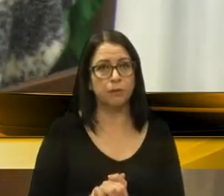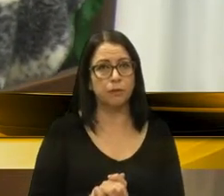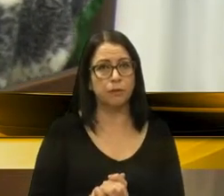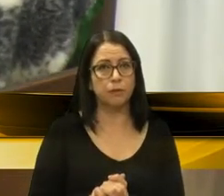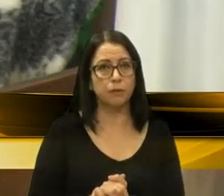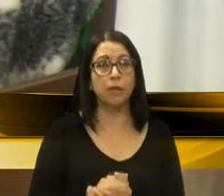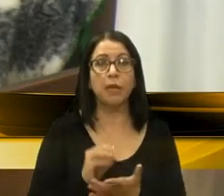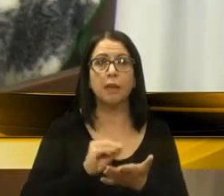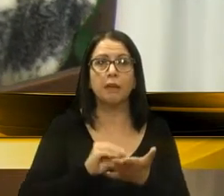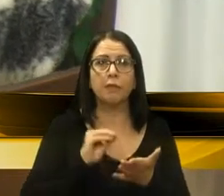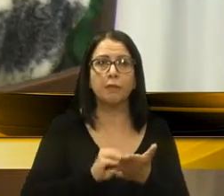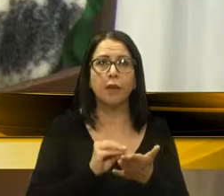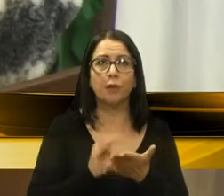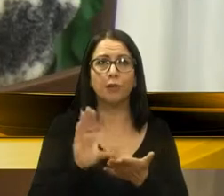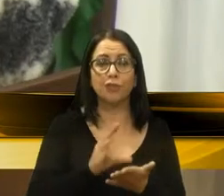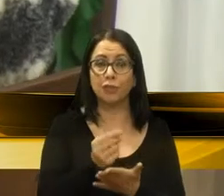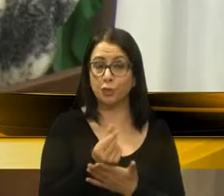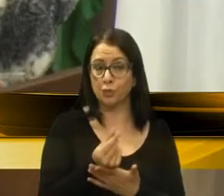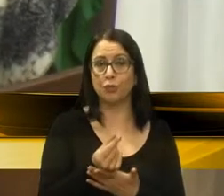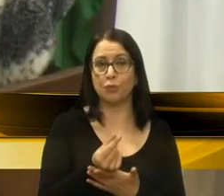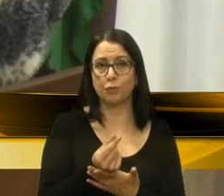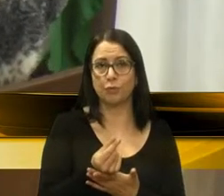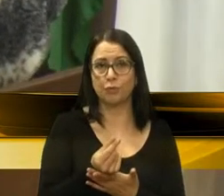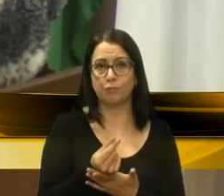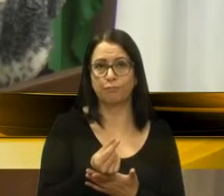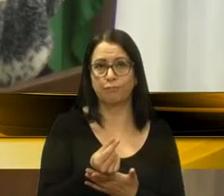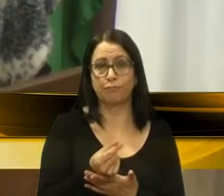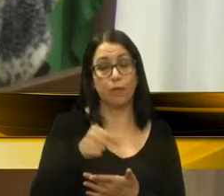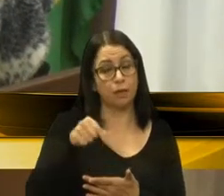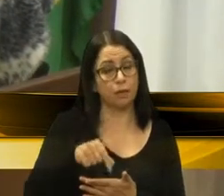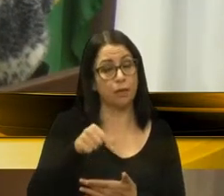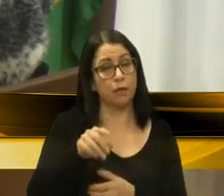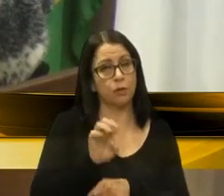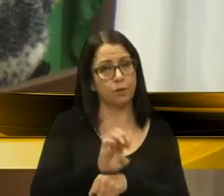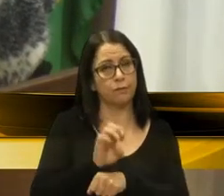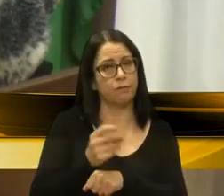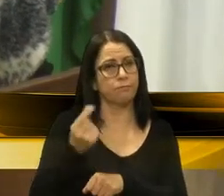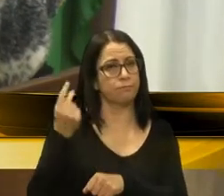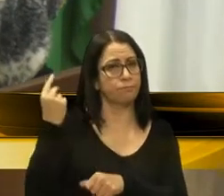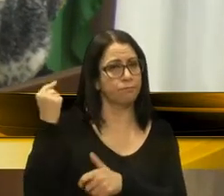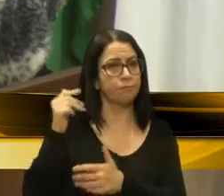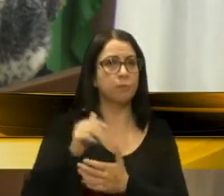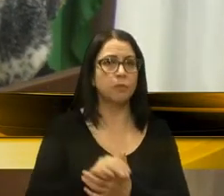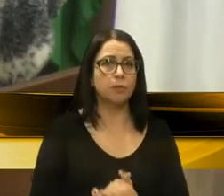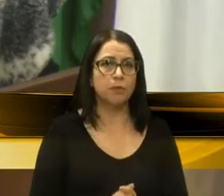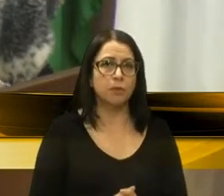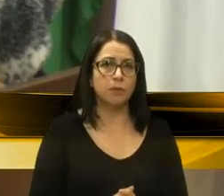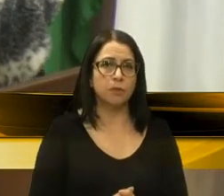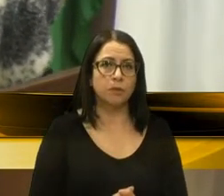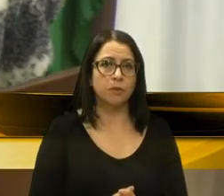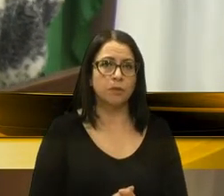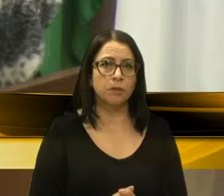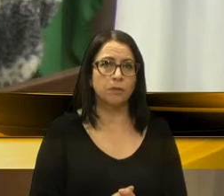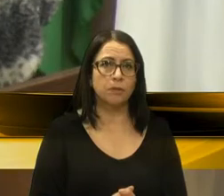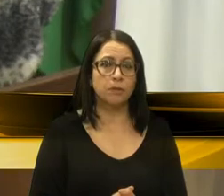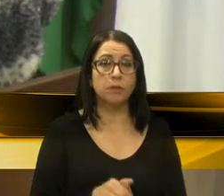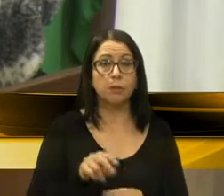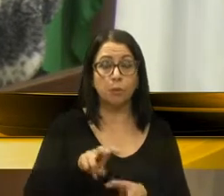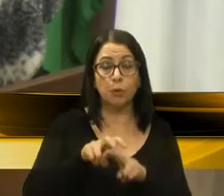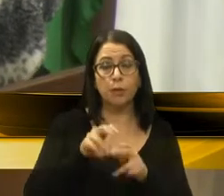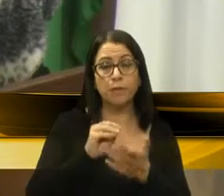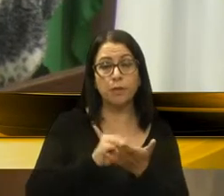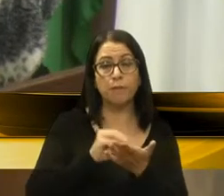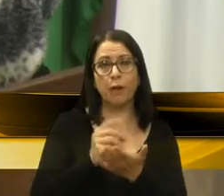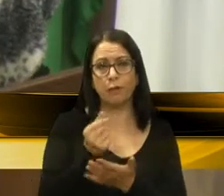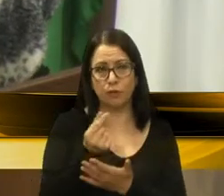a falta de recursos financeiros histórica no nosso Estado, e que, justamente por essa falta